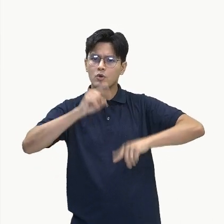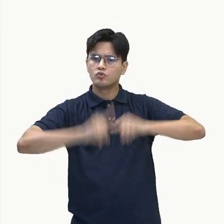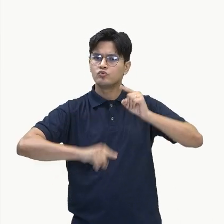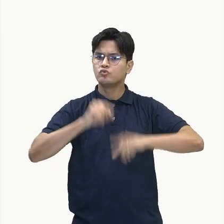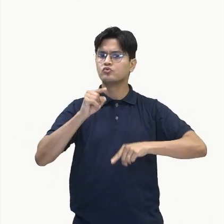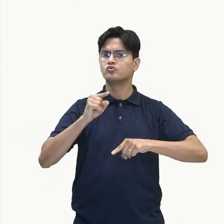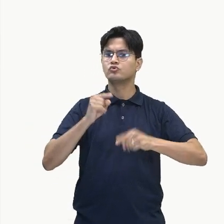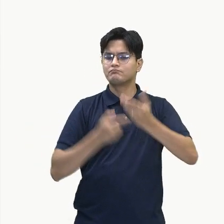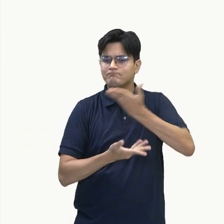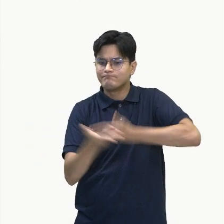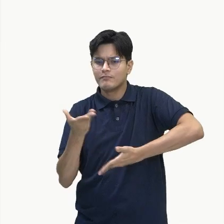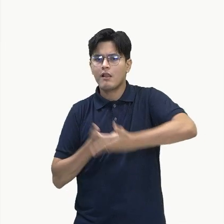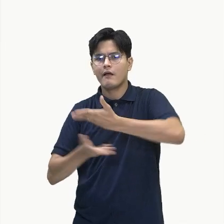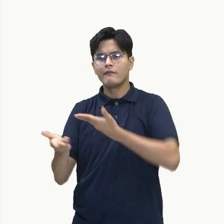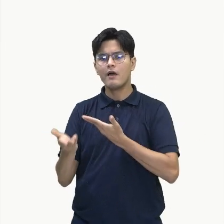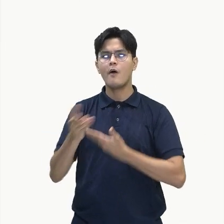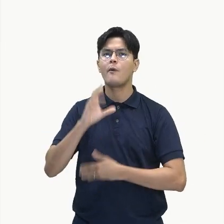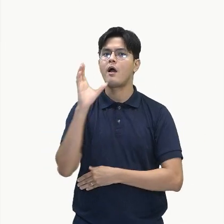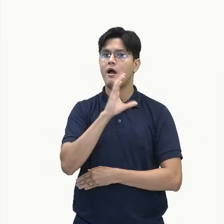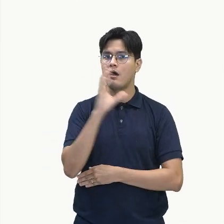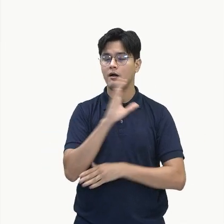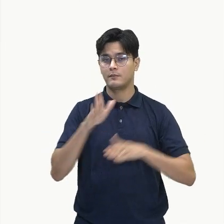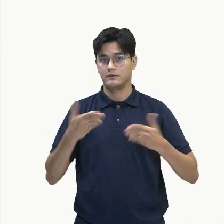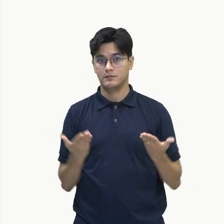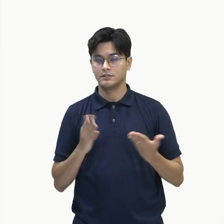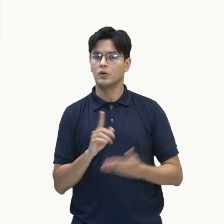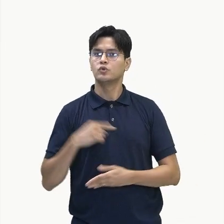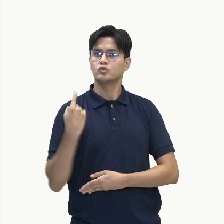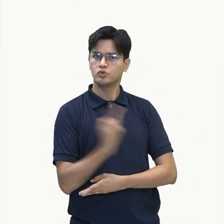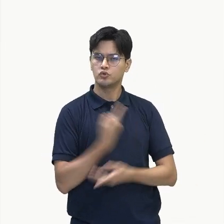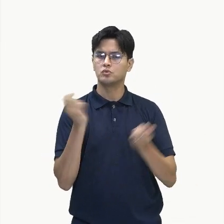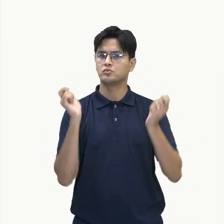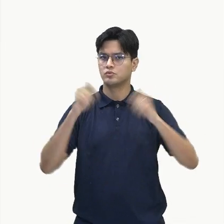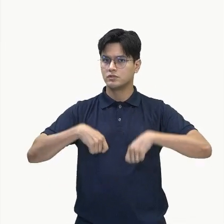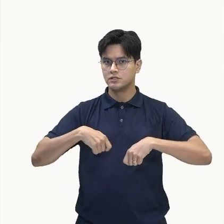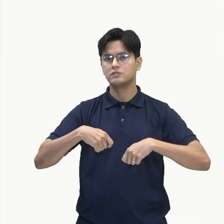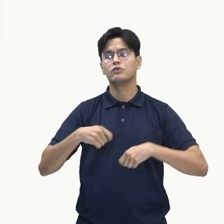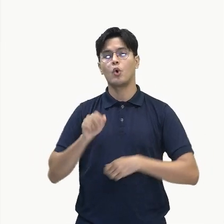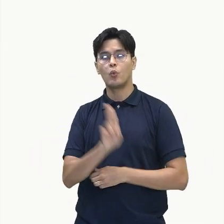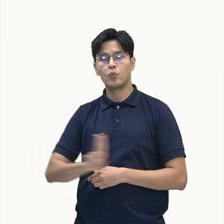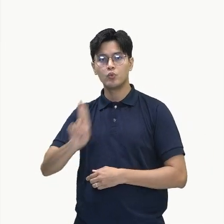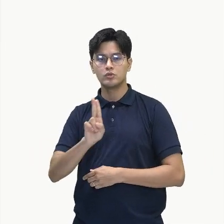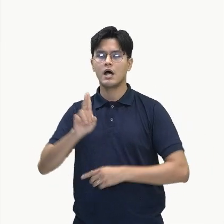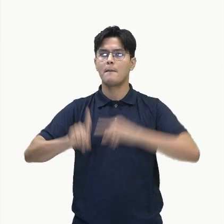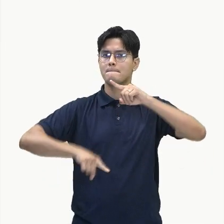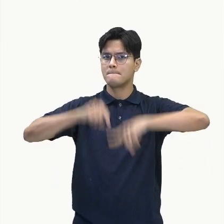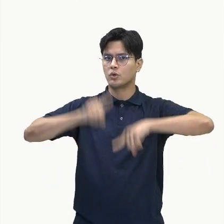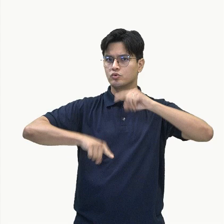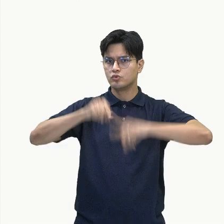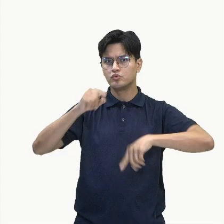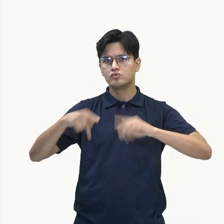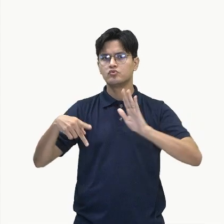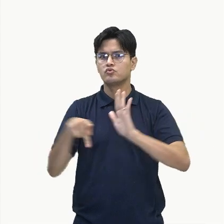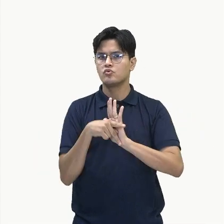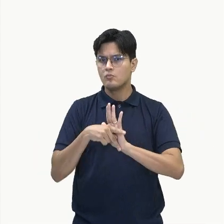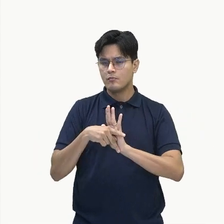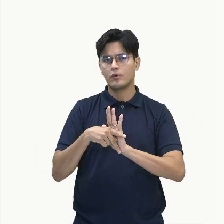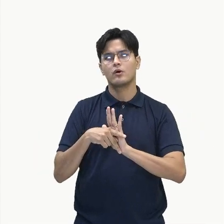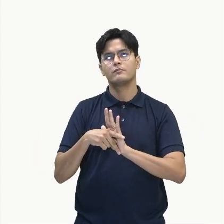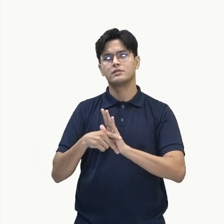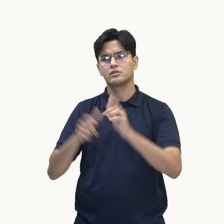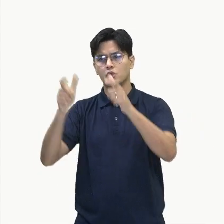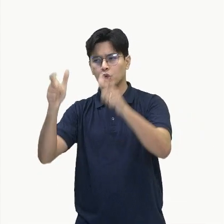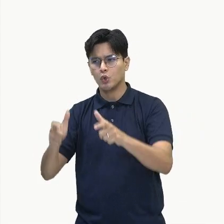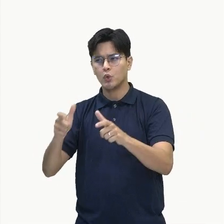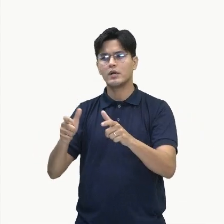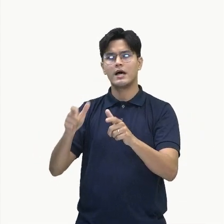produzir, aliás, a gente consegue consumir produtos que são fabricados em lugares distantes de onde a gente vive. É